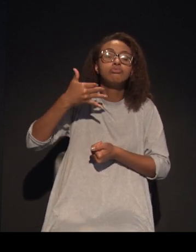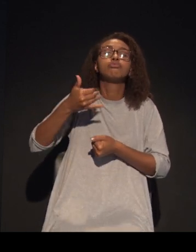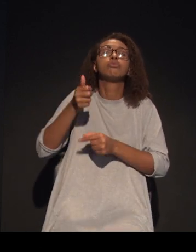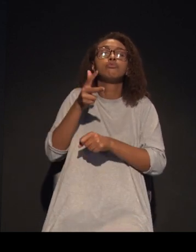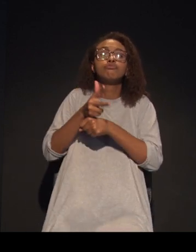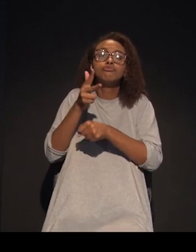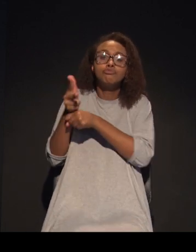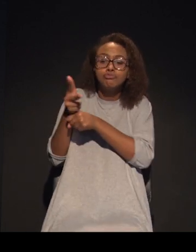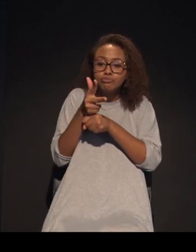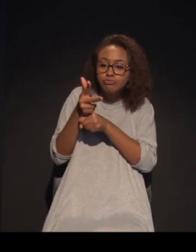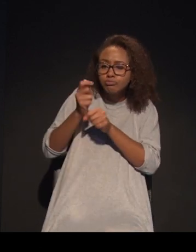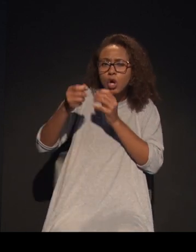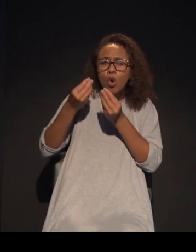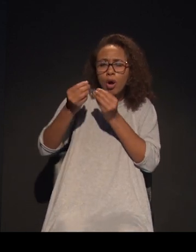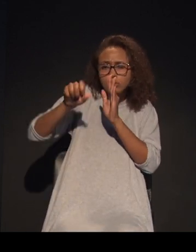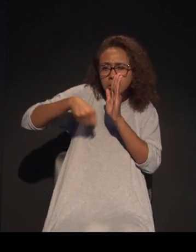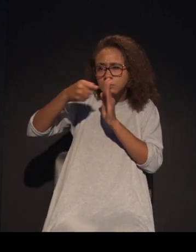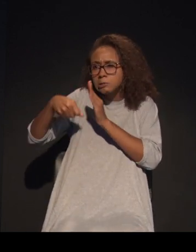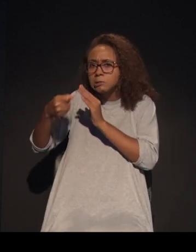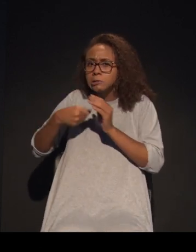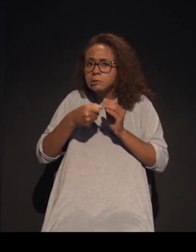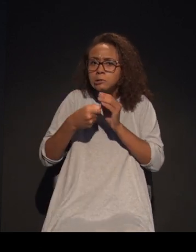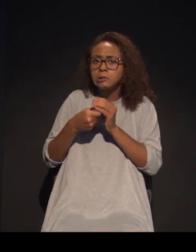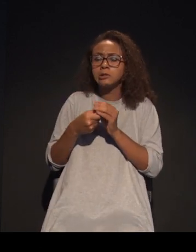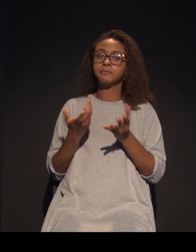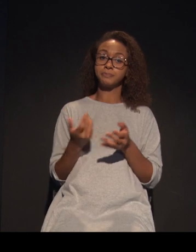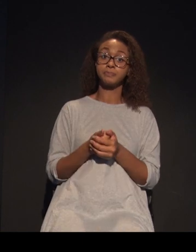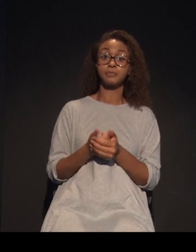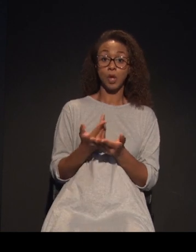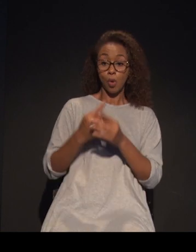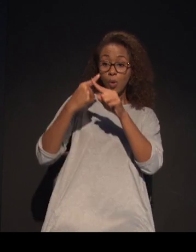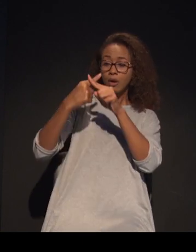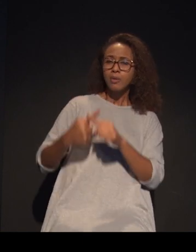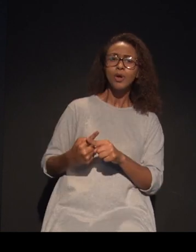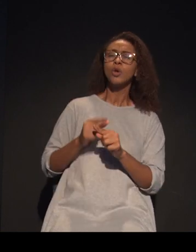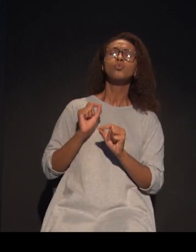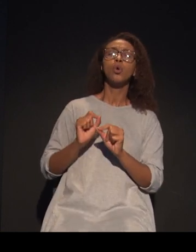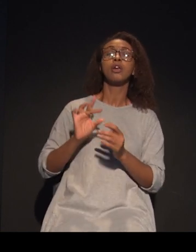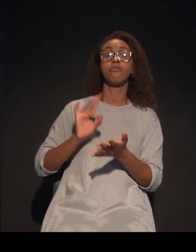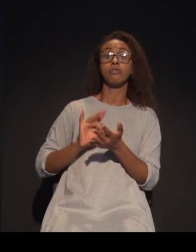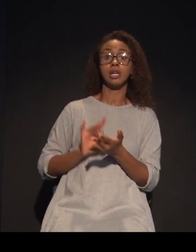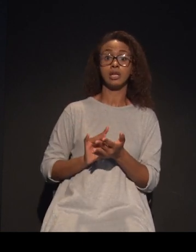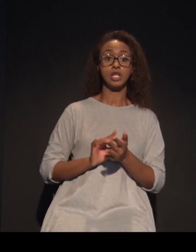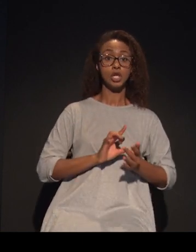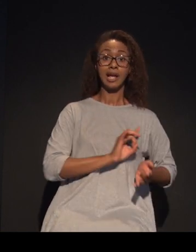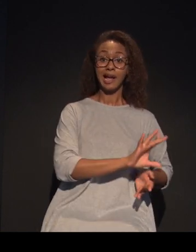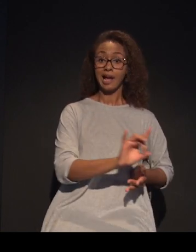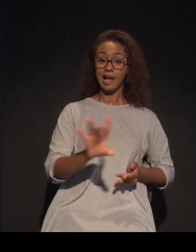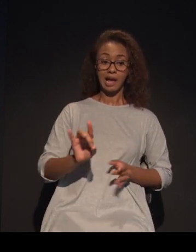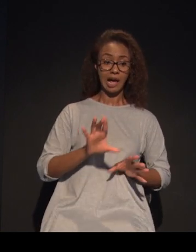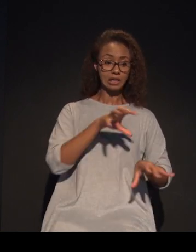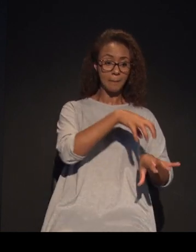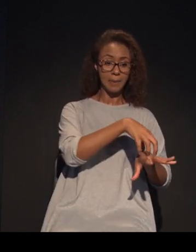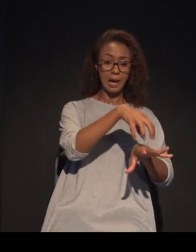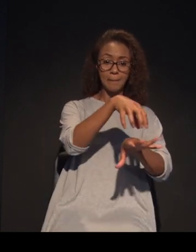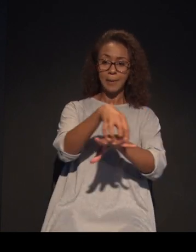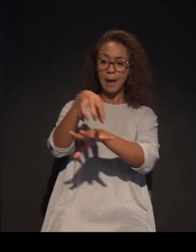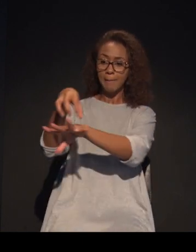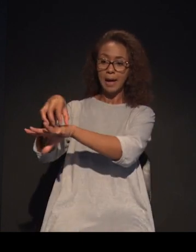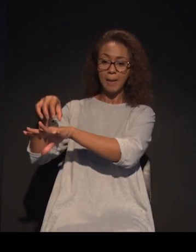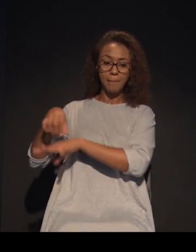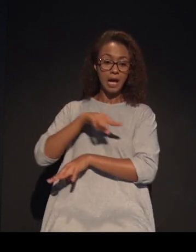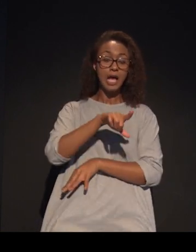também então o campeonato encontro de cada comunidade onde cada comunidade escolhe uma história para